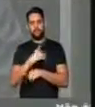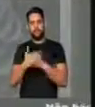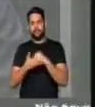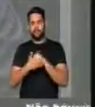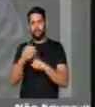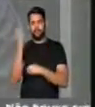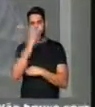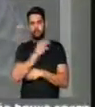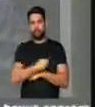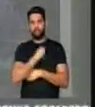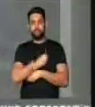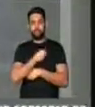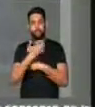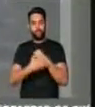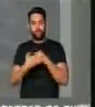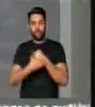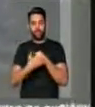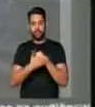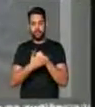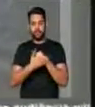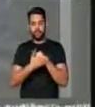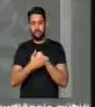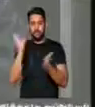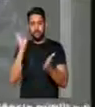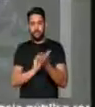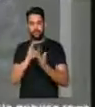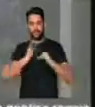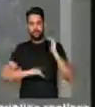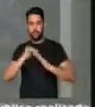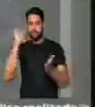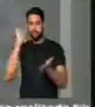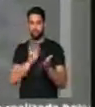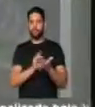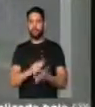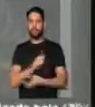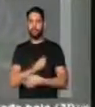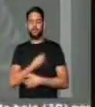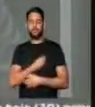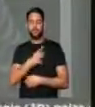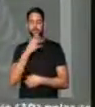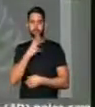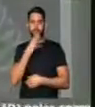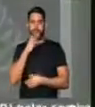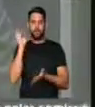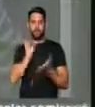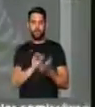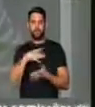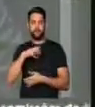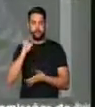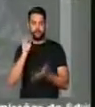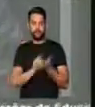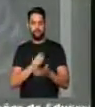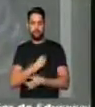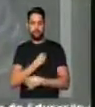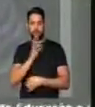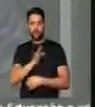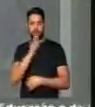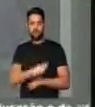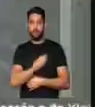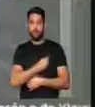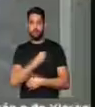na seriedade, com base em fatos e atos concretos, de se conhecer a realidade dos fatos e dar a